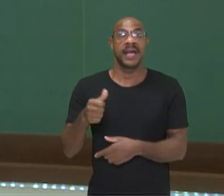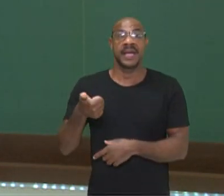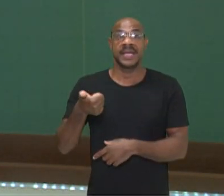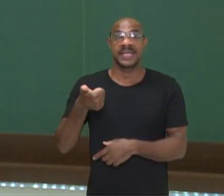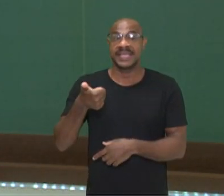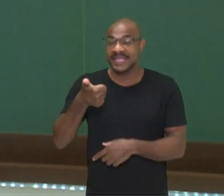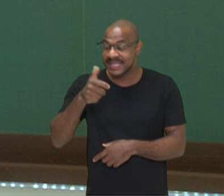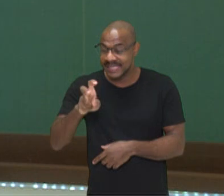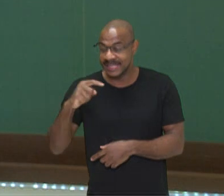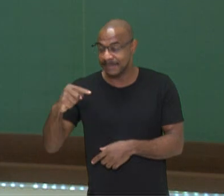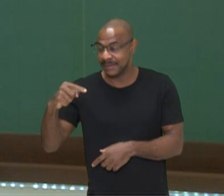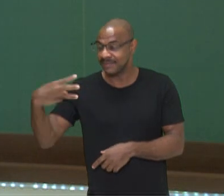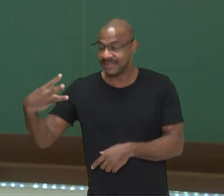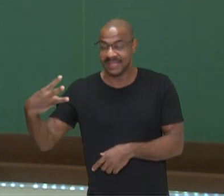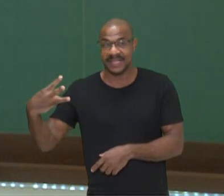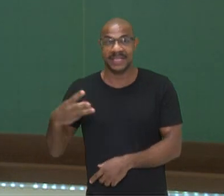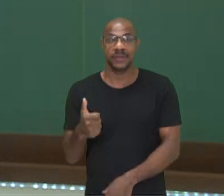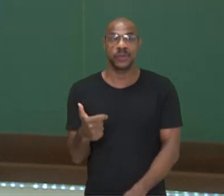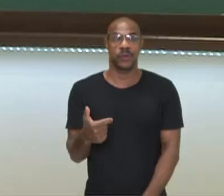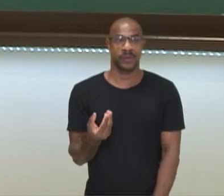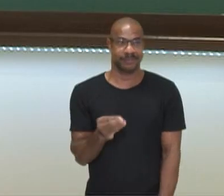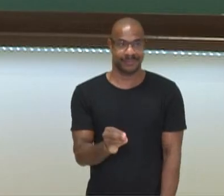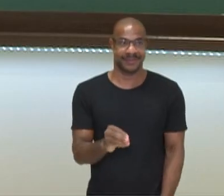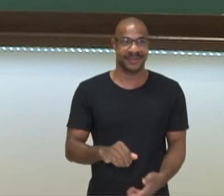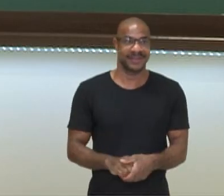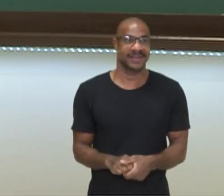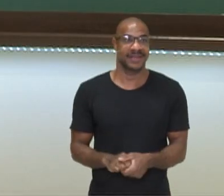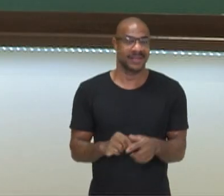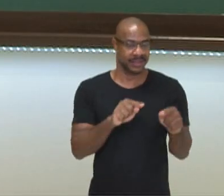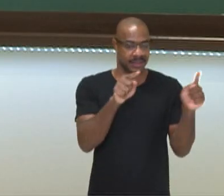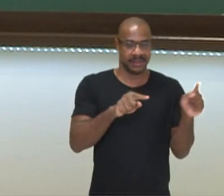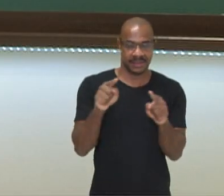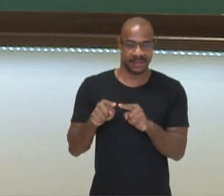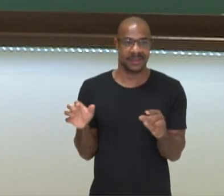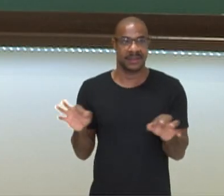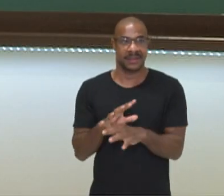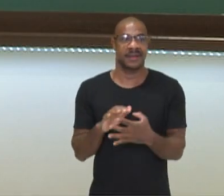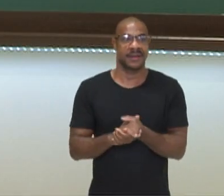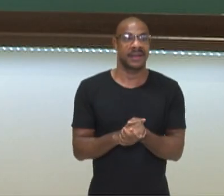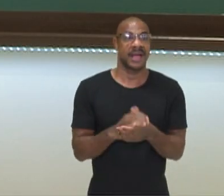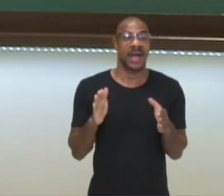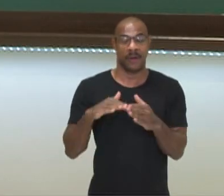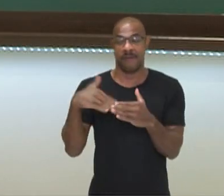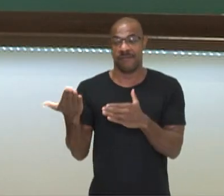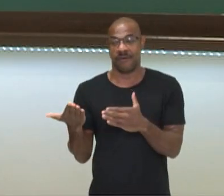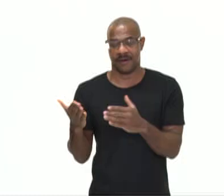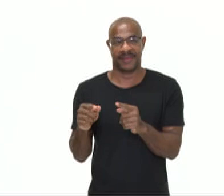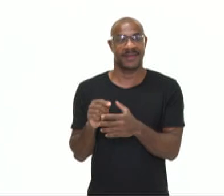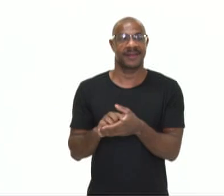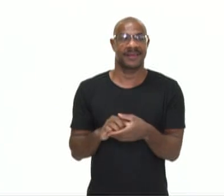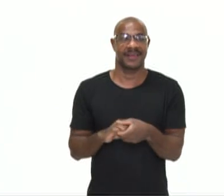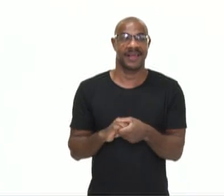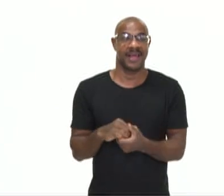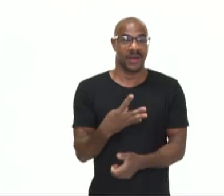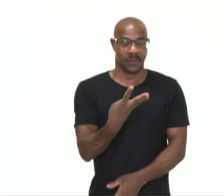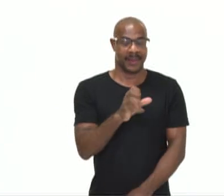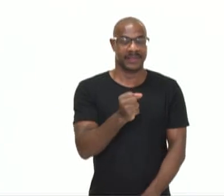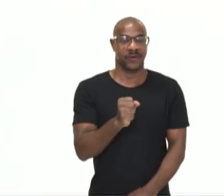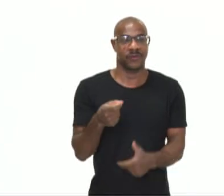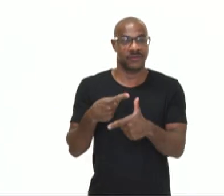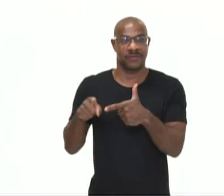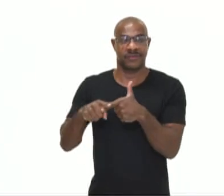12. Agora sim, não tem mais nenhuma operação dentro dos parênteses, então vou olhar para fora. 48 dividido por